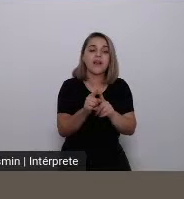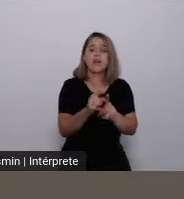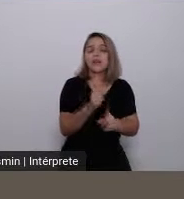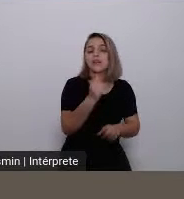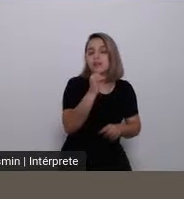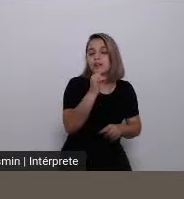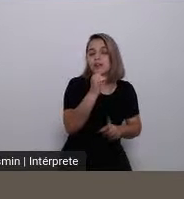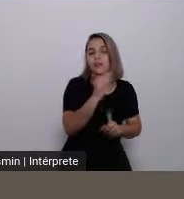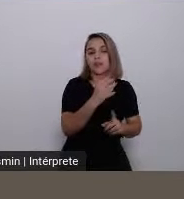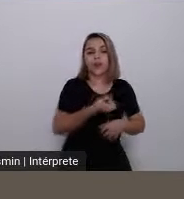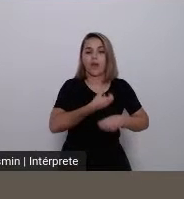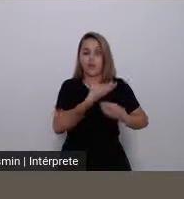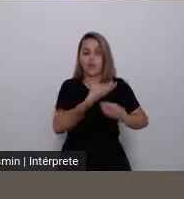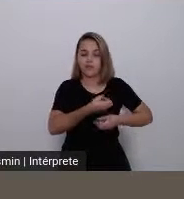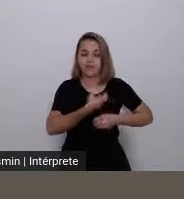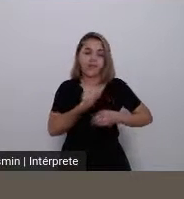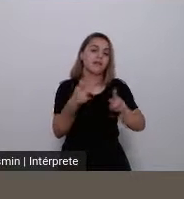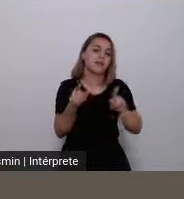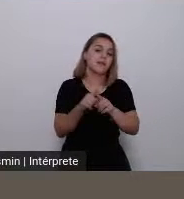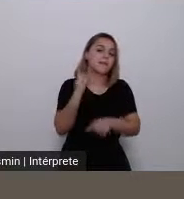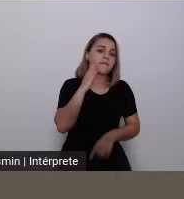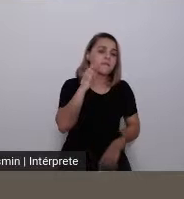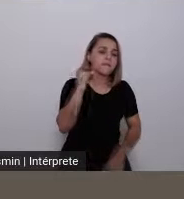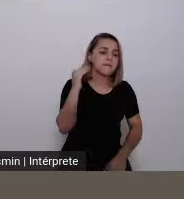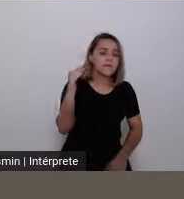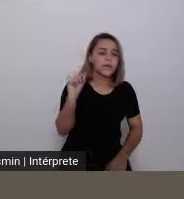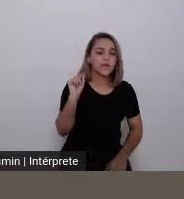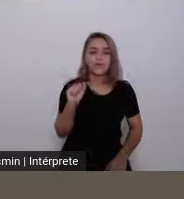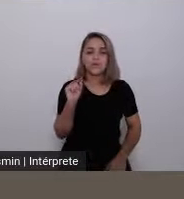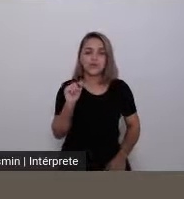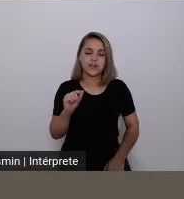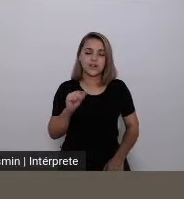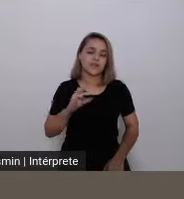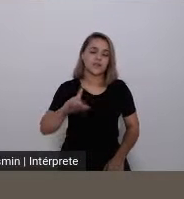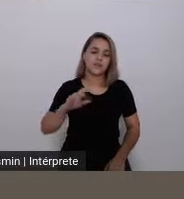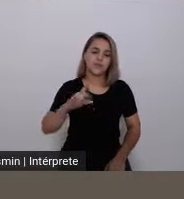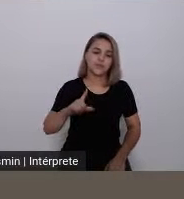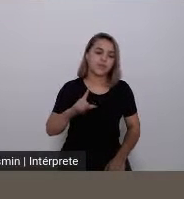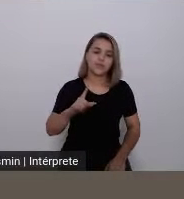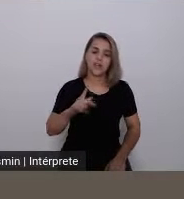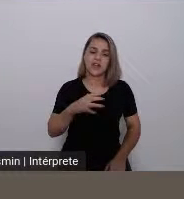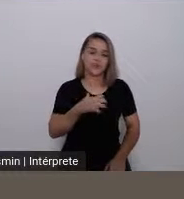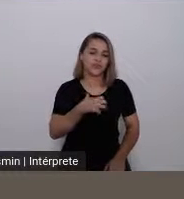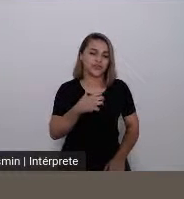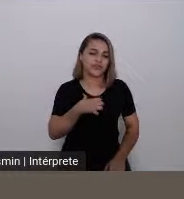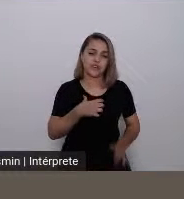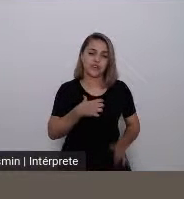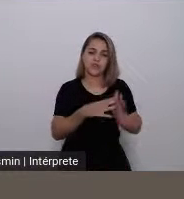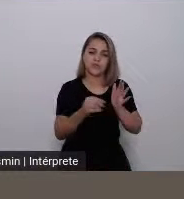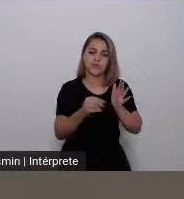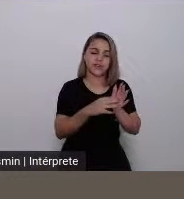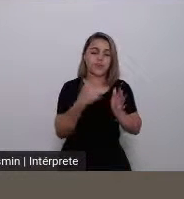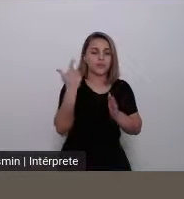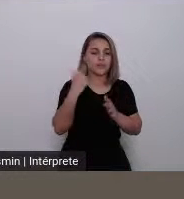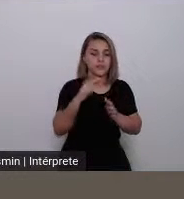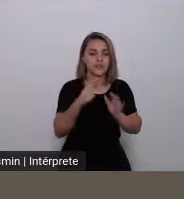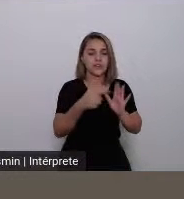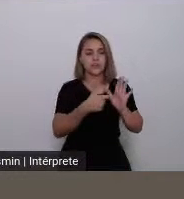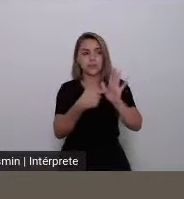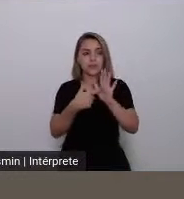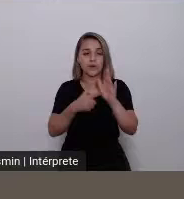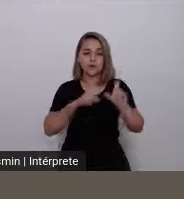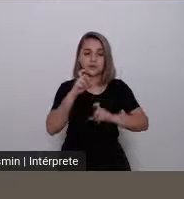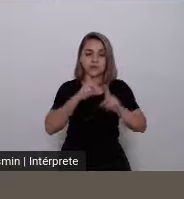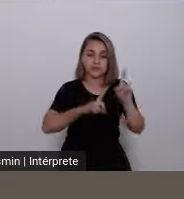que é muito famosa, né, é nenhuma fórmula para a contemporânea expressão do mundo, ver com